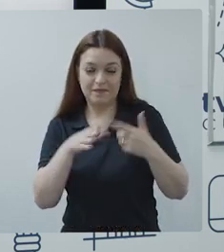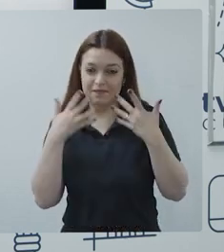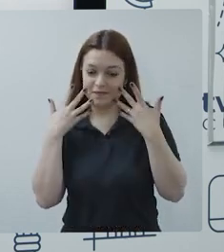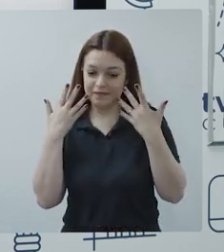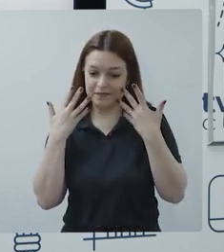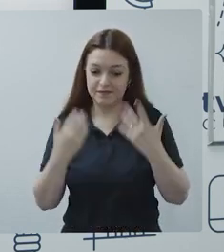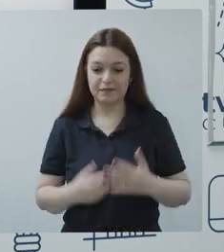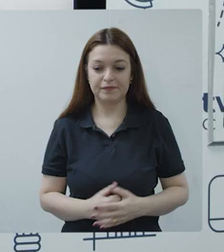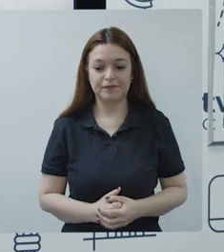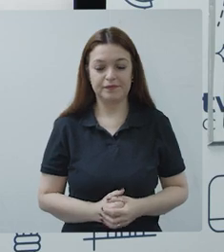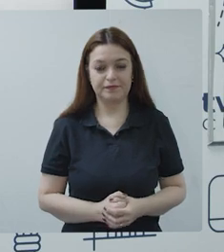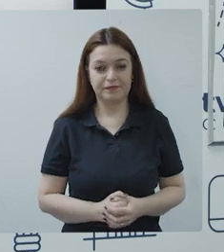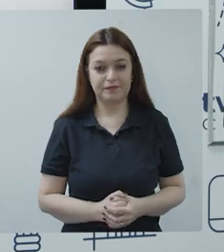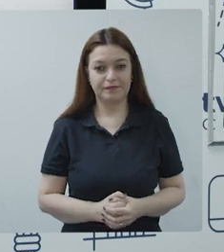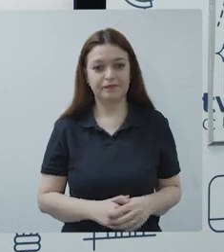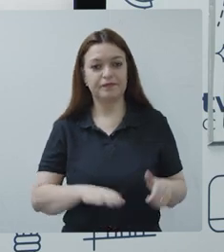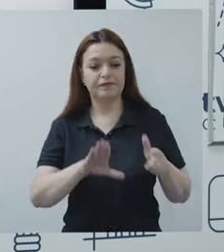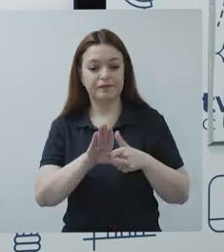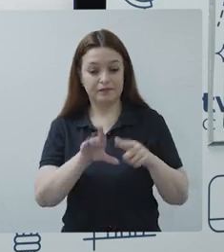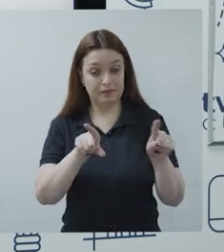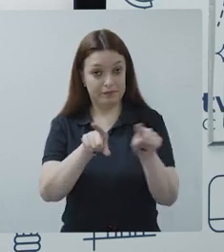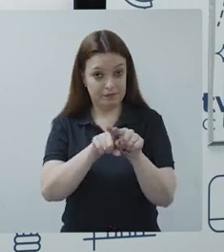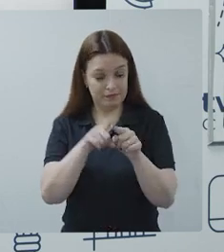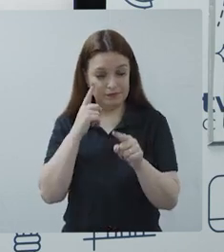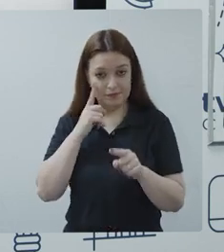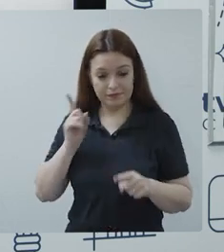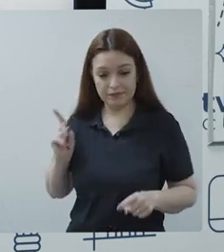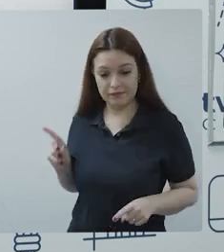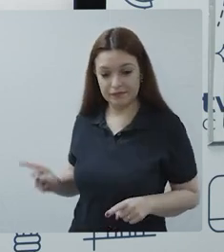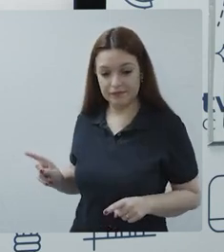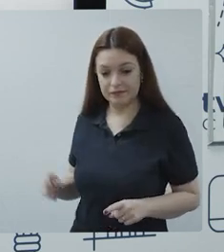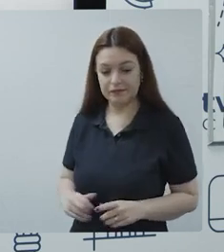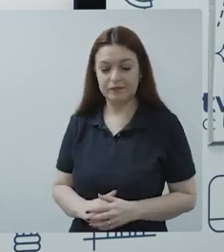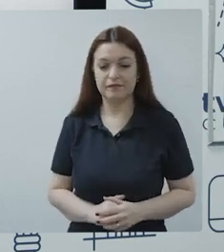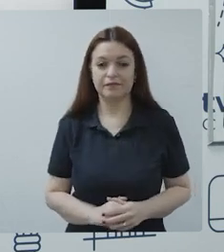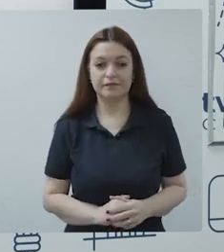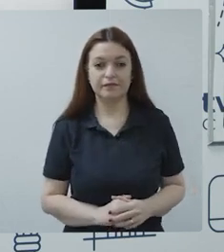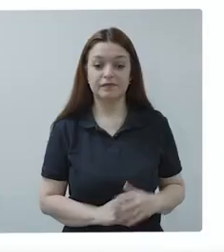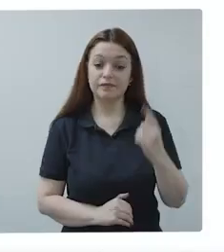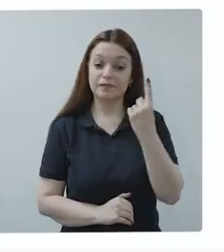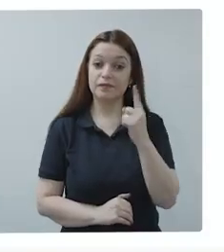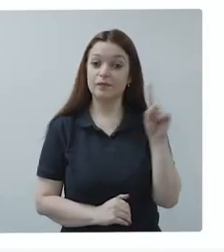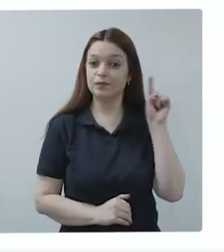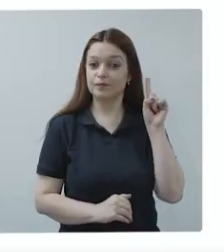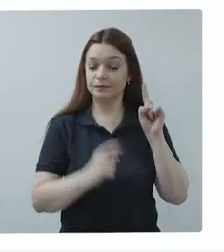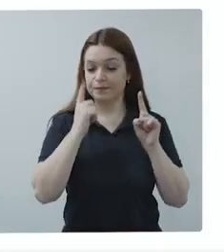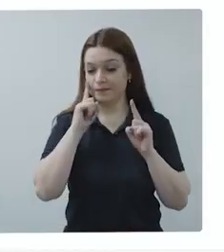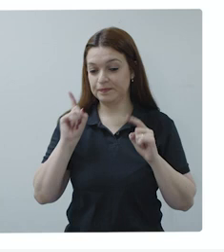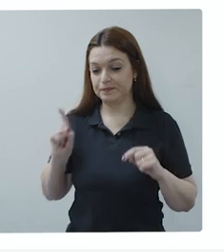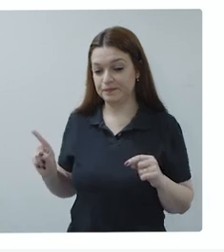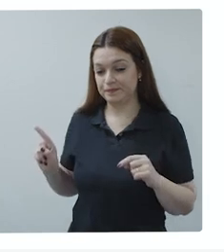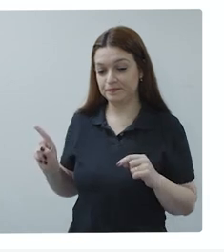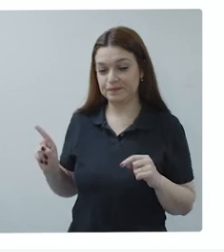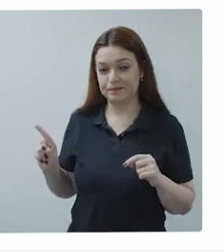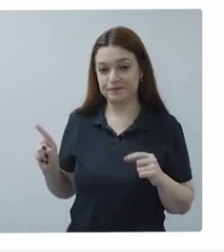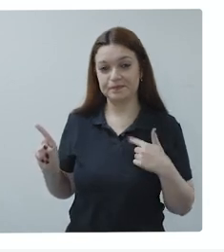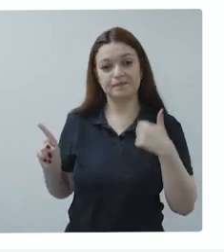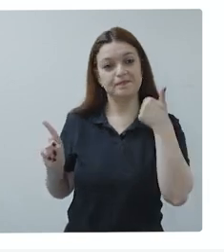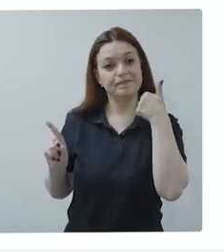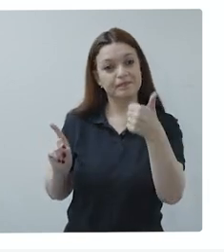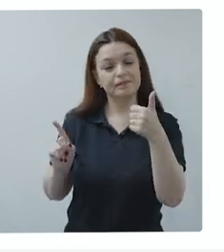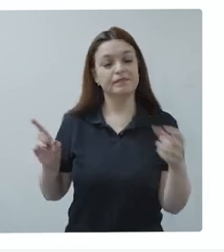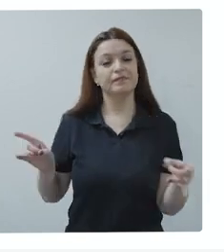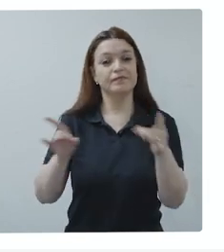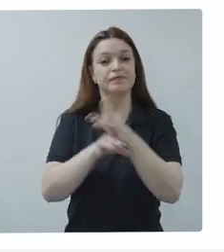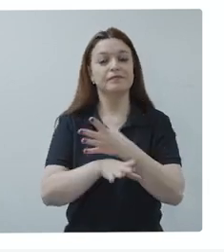bem. A outra patinha. E o rostinho. E conseguimos